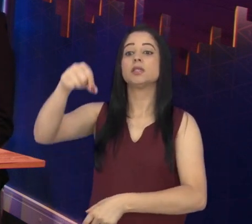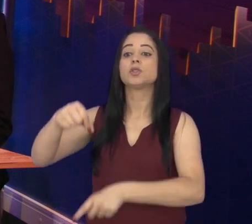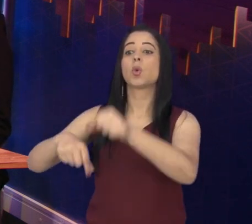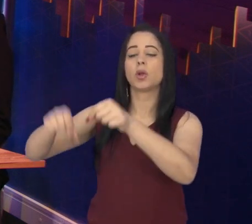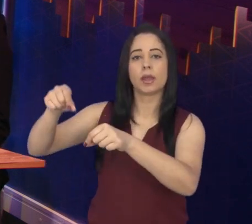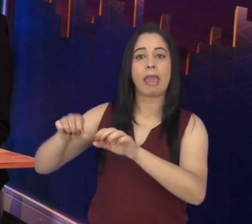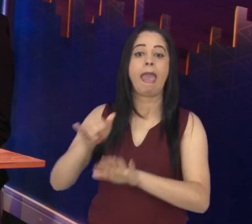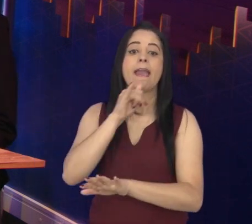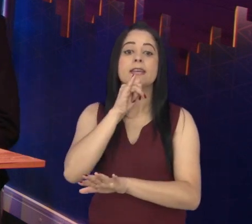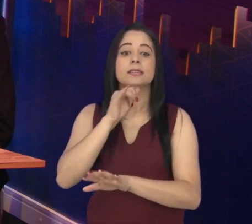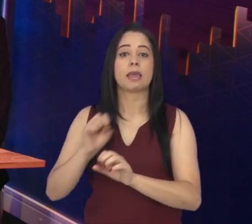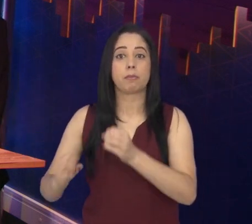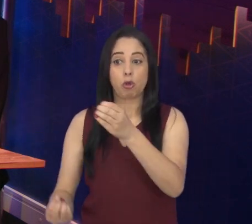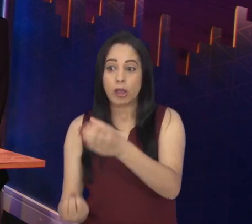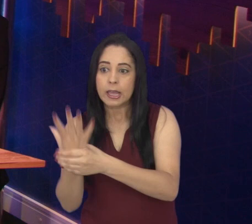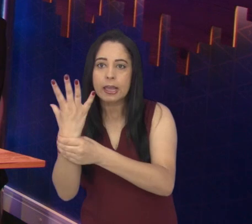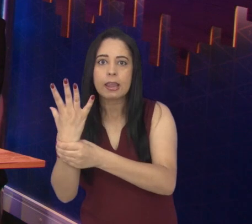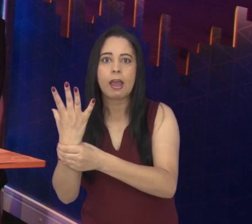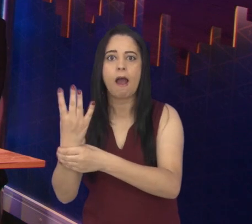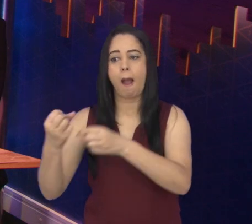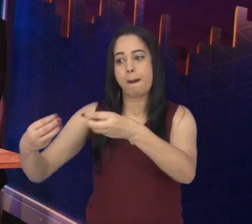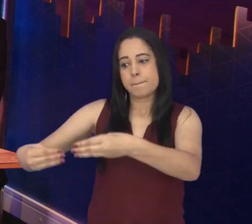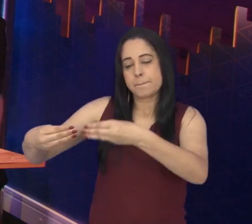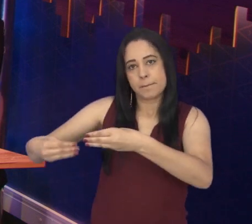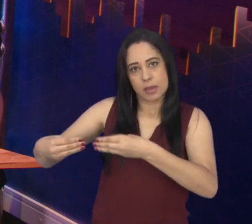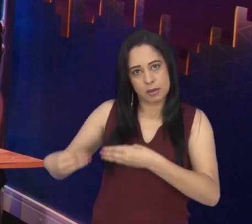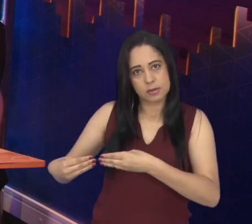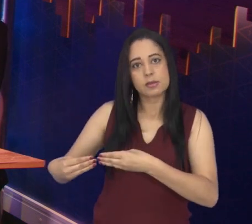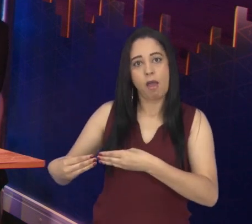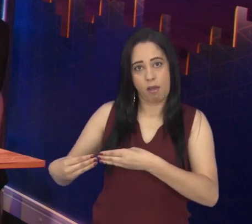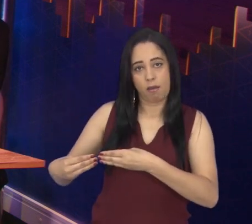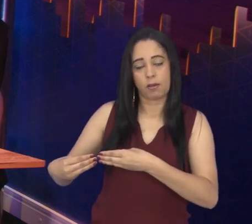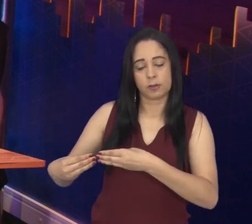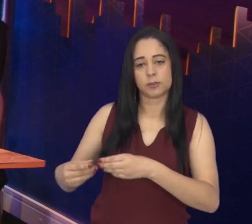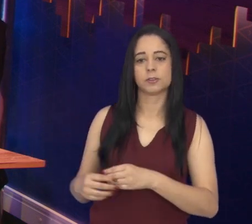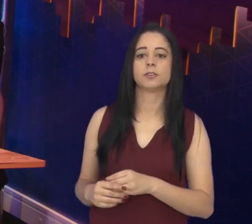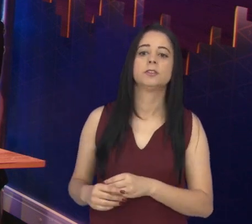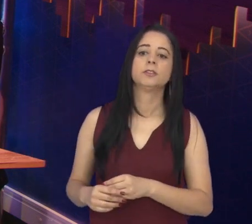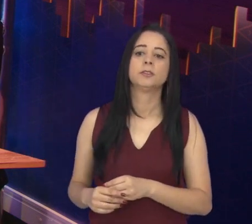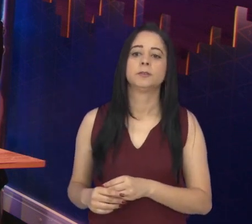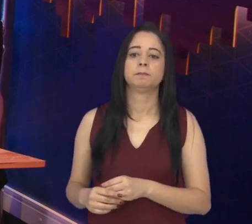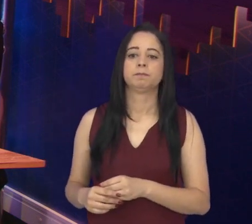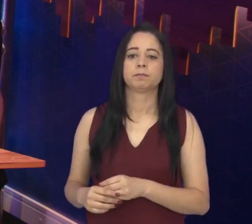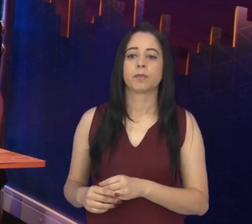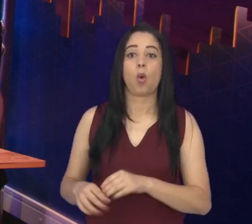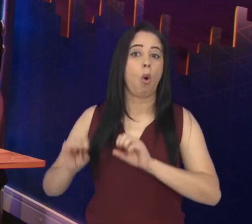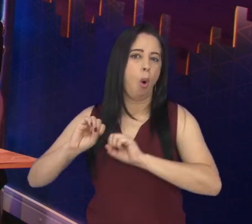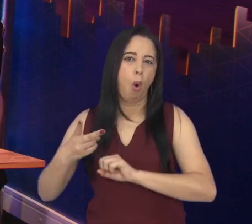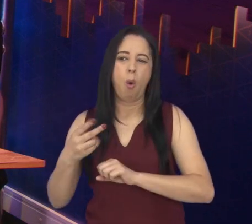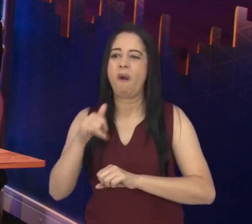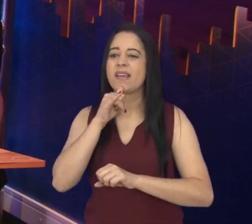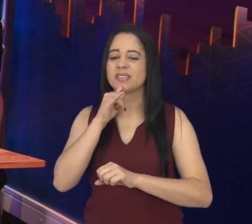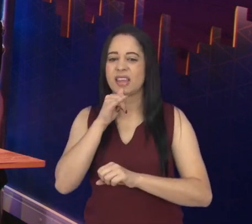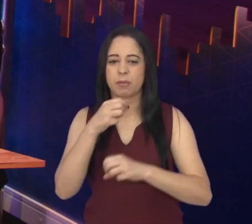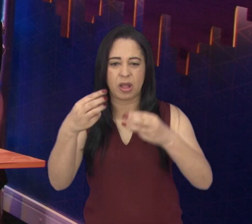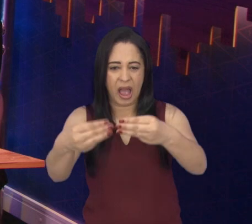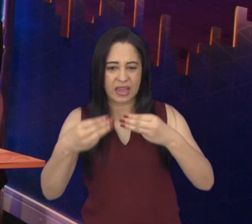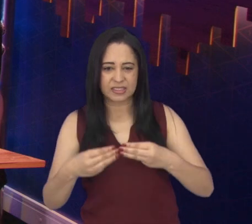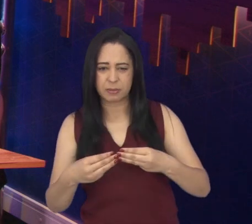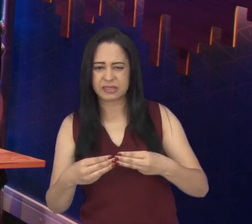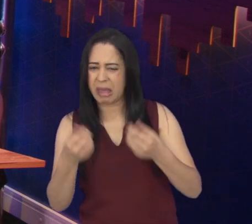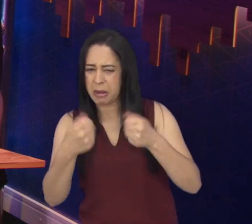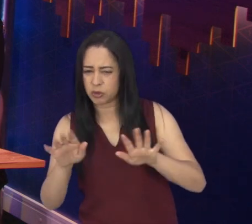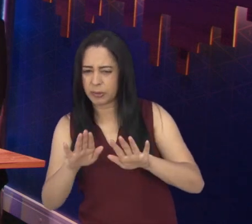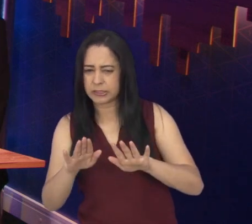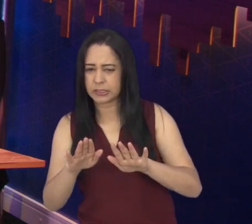criar ministérios se tiver necessidade, né? Verdade. Ou extinguir outros ministérios que não tem mais necessidade